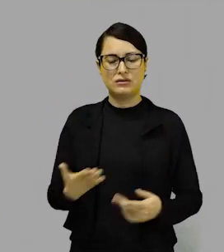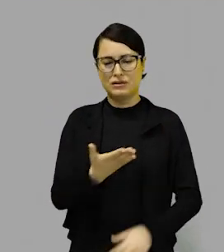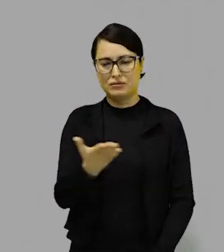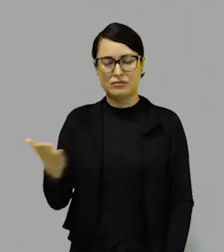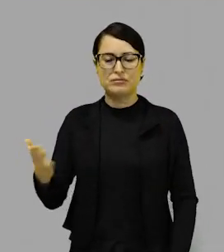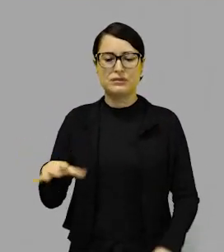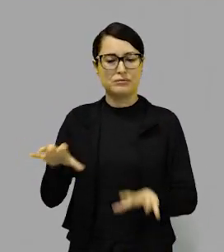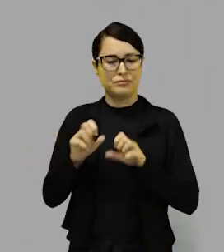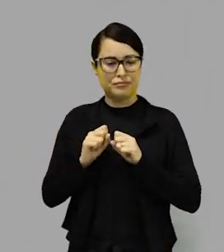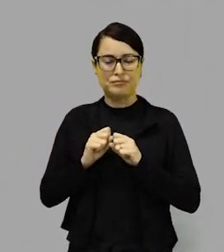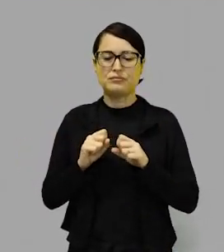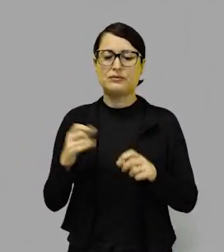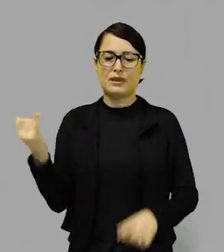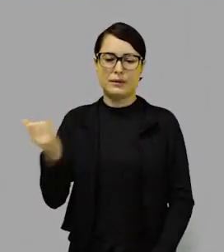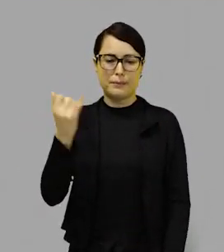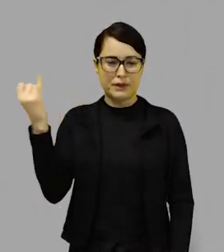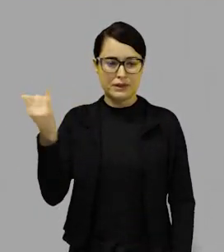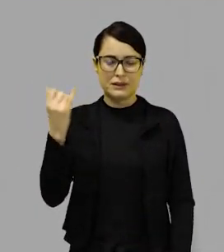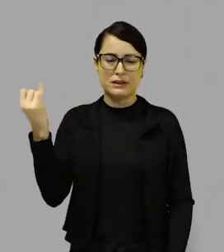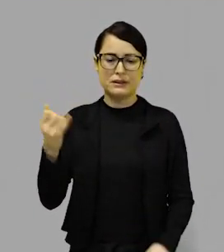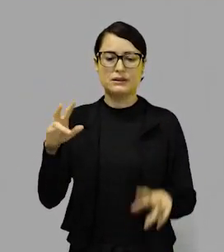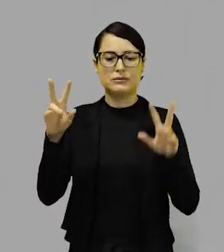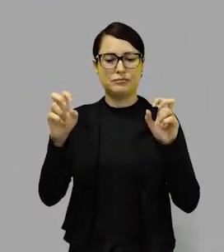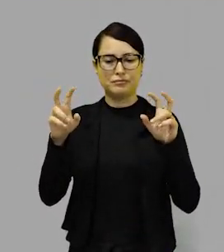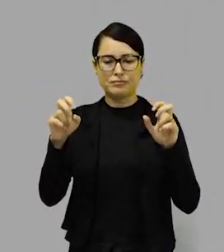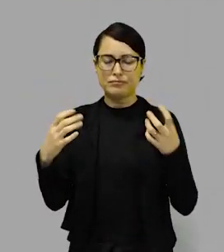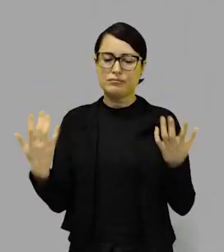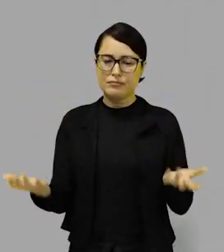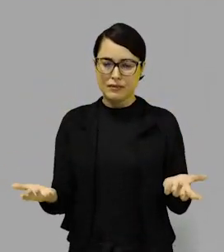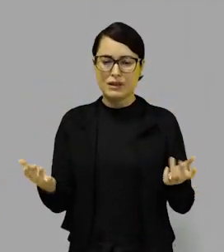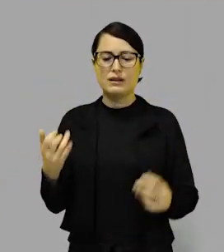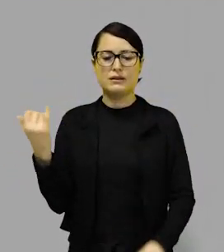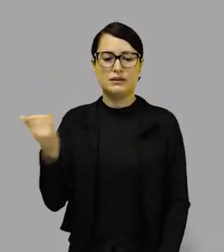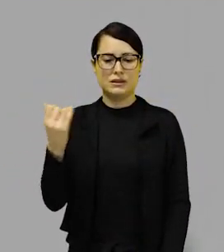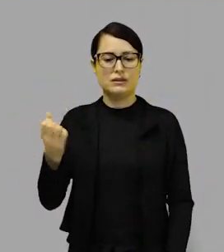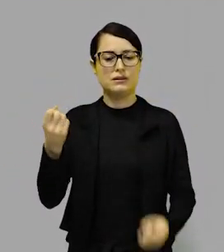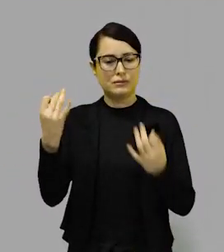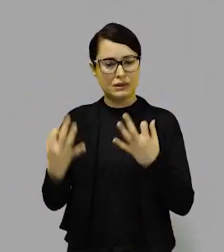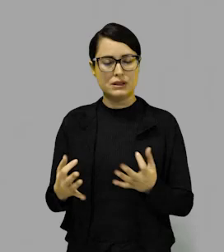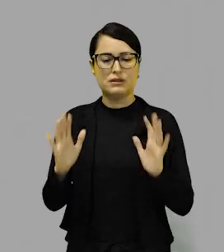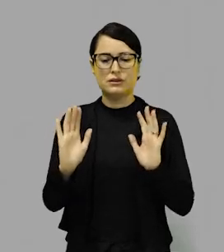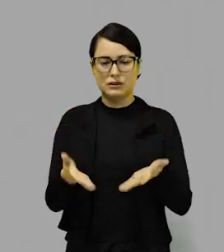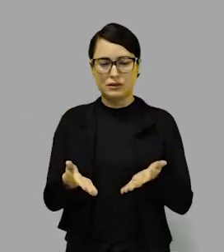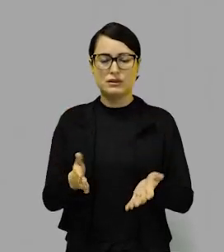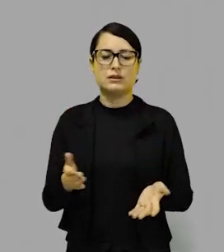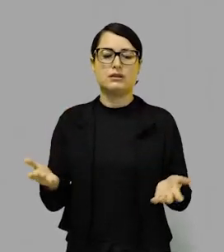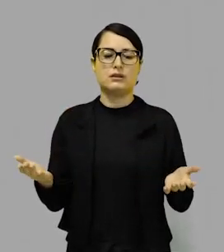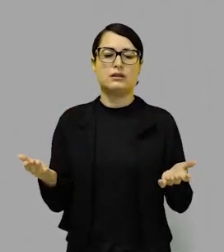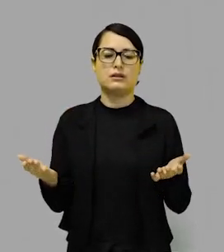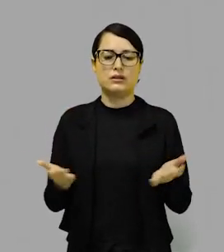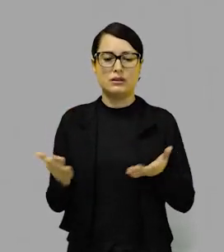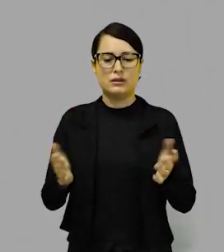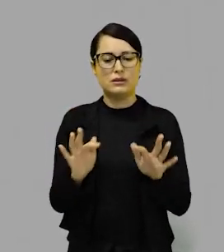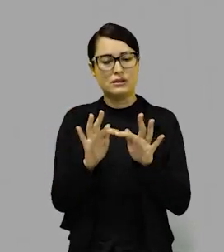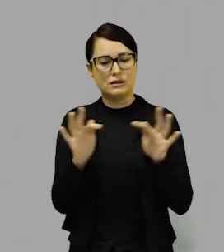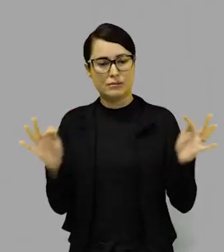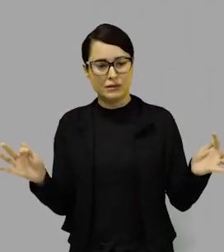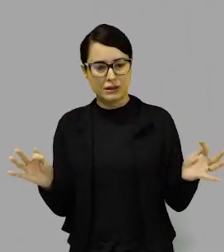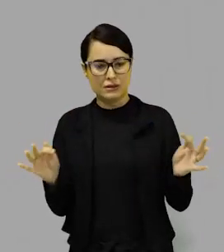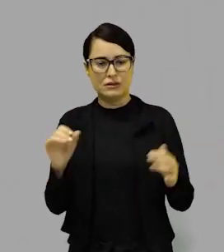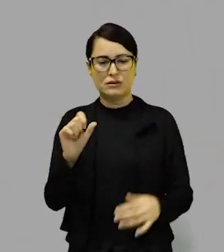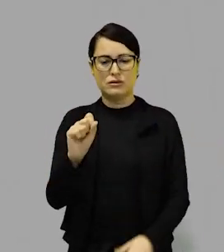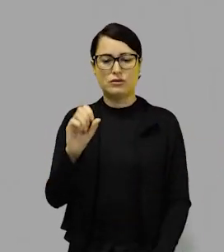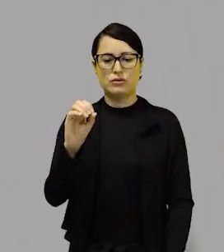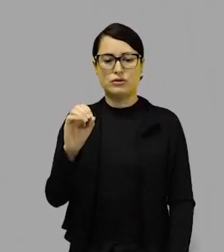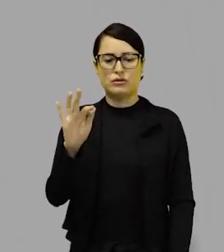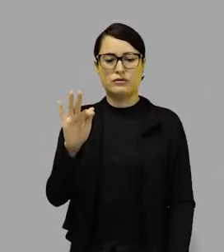falaremos sobre a importância. Eu já comecei a falar aqui para vocês sobre essa importância, né? Nós vamos falar sobre a simplicidade